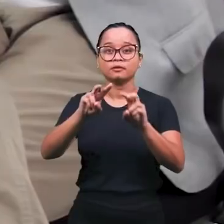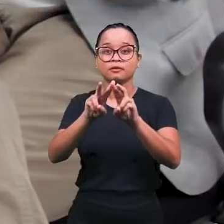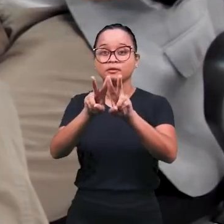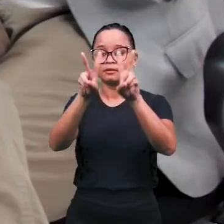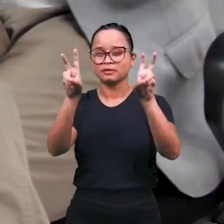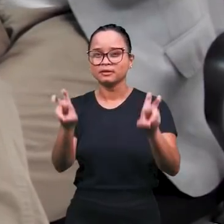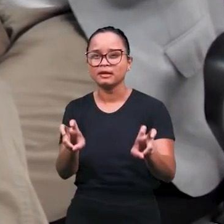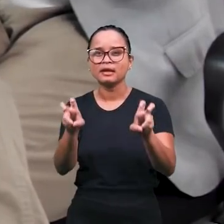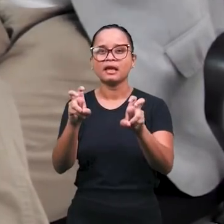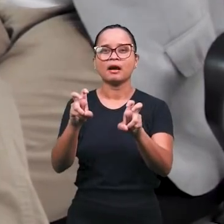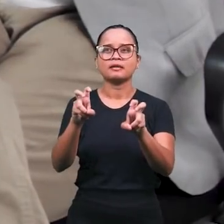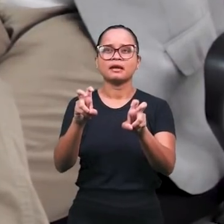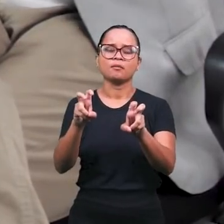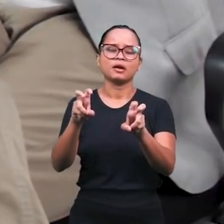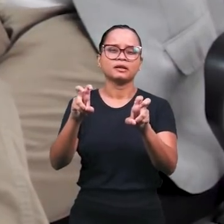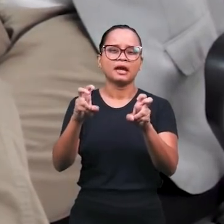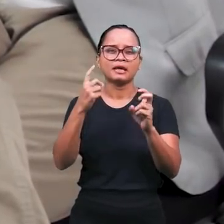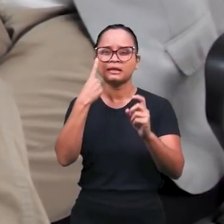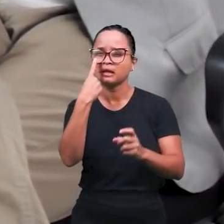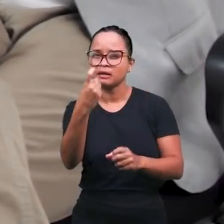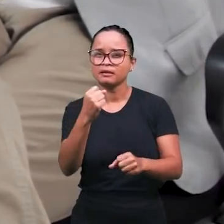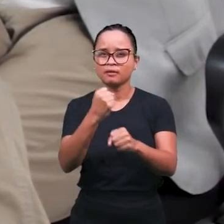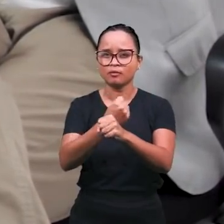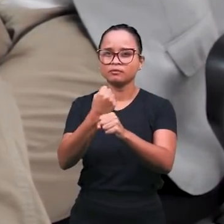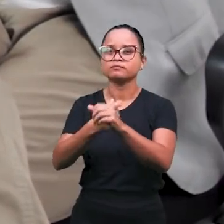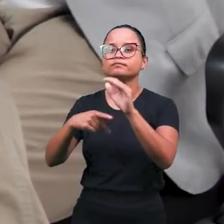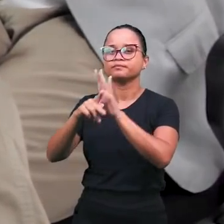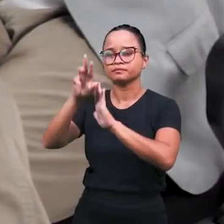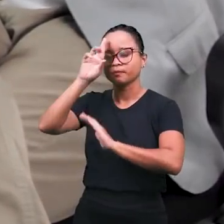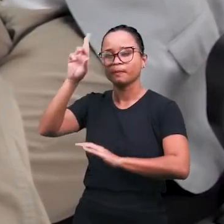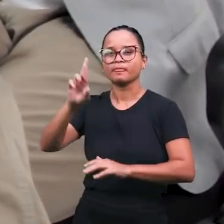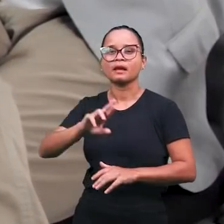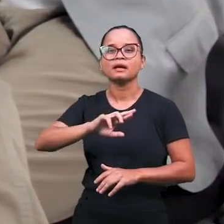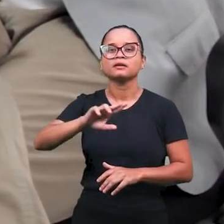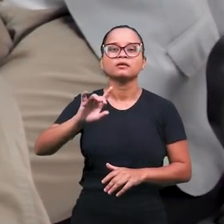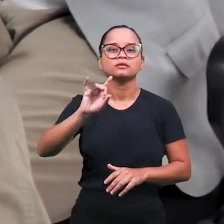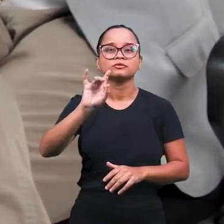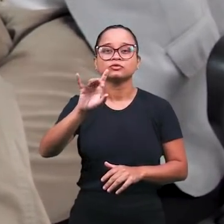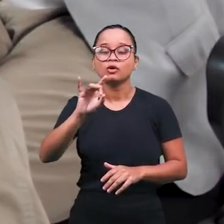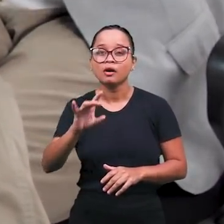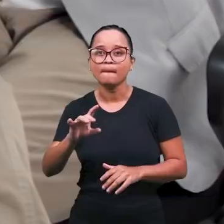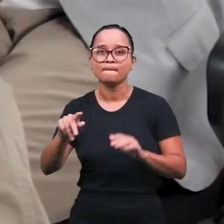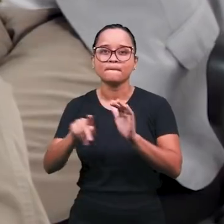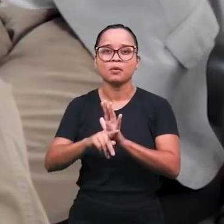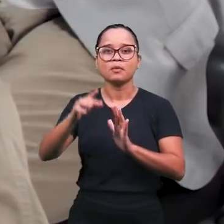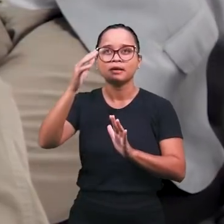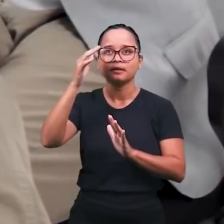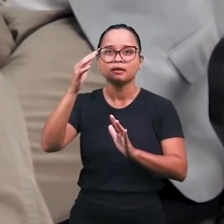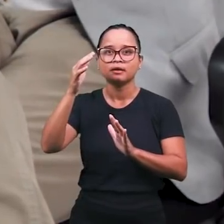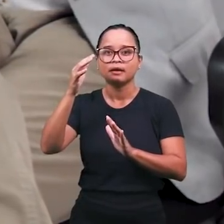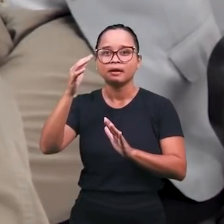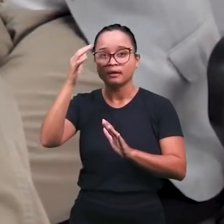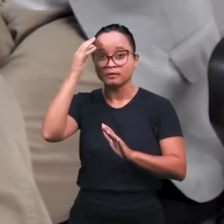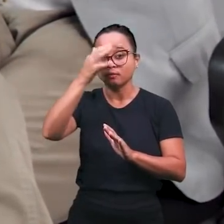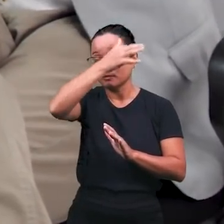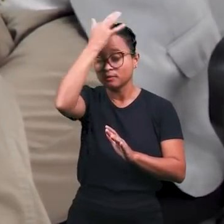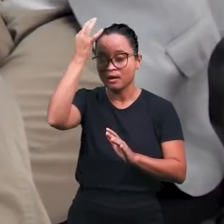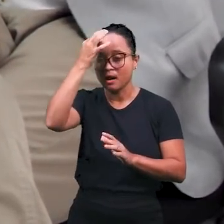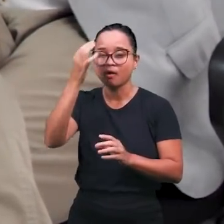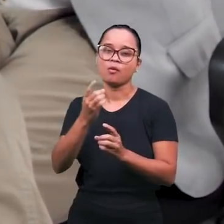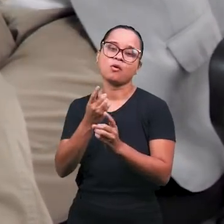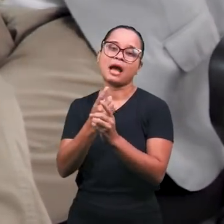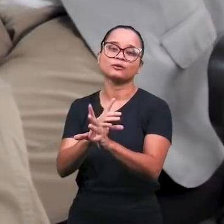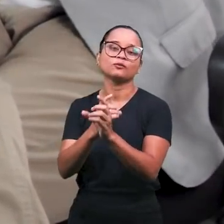de interesse da obra, de interesse, não, às vezes não apenas de interesse da parte espiritual, vamos assim